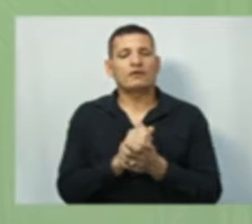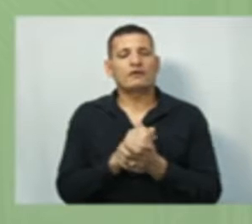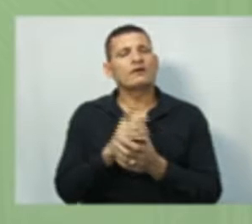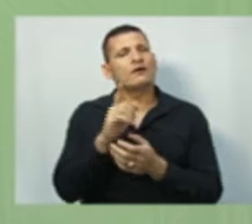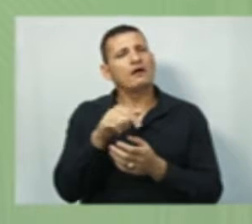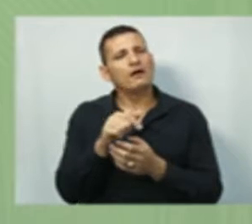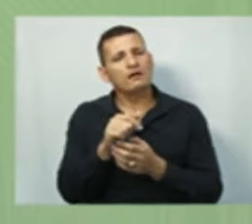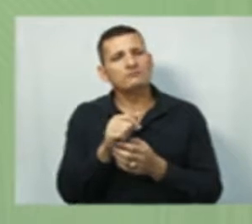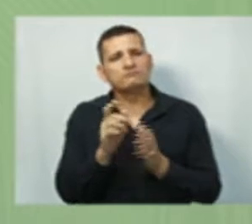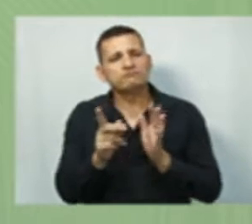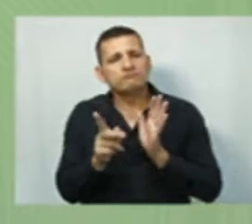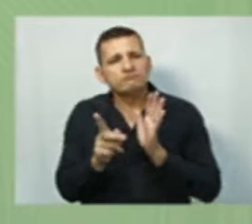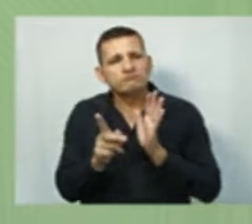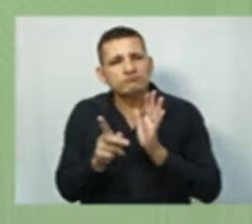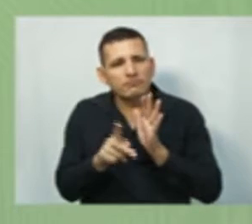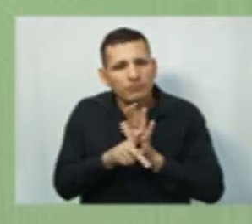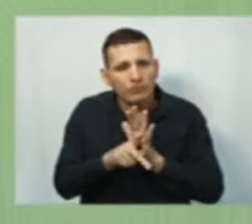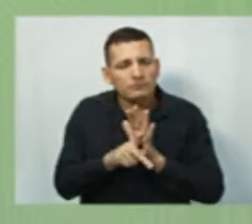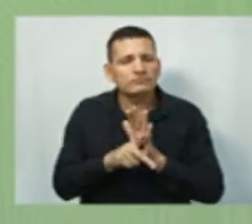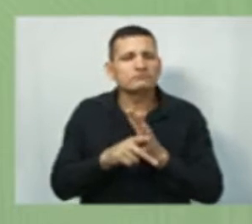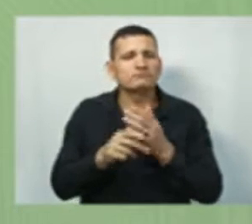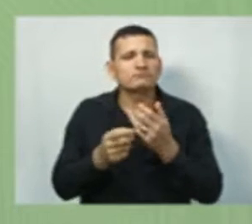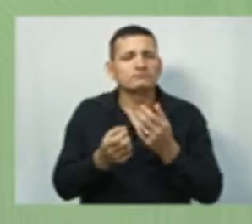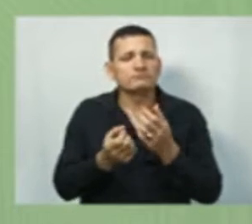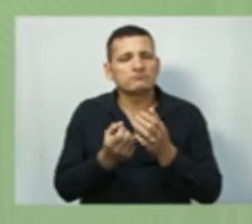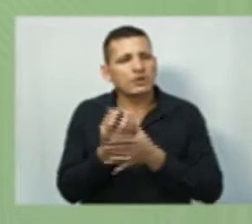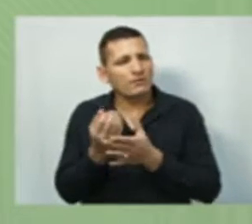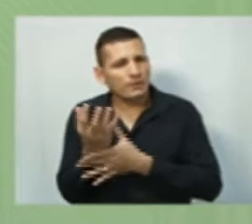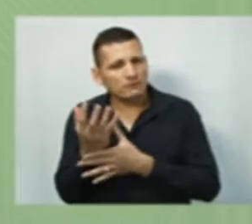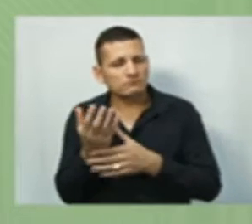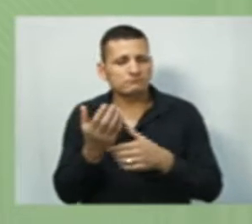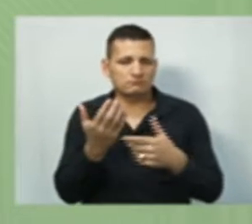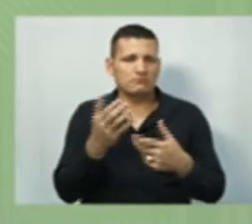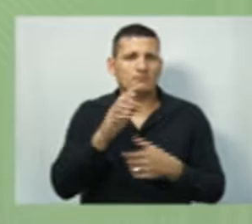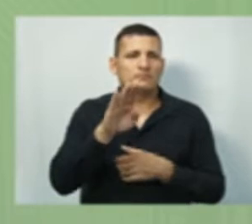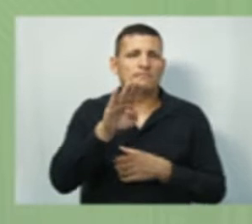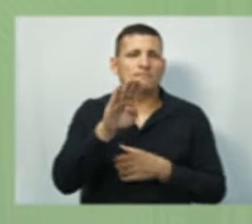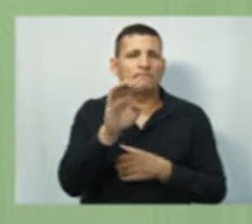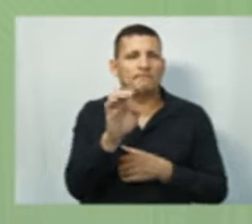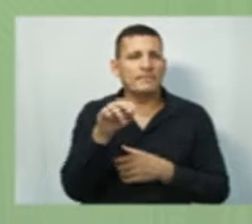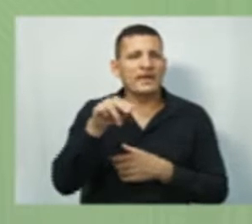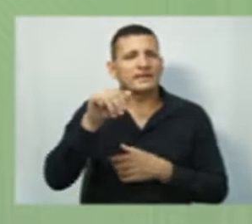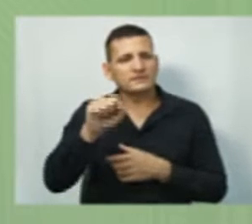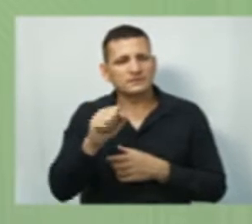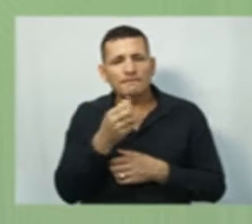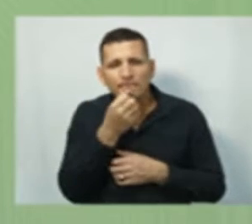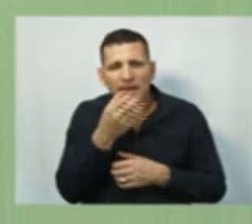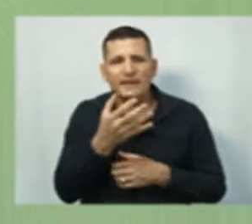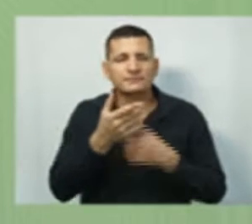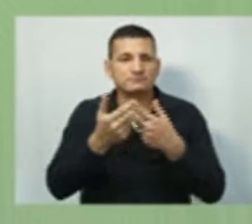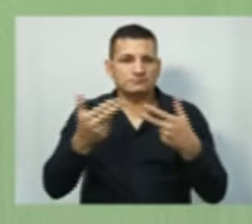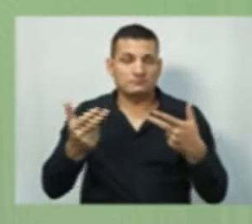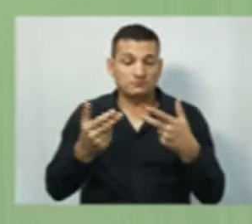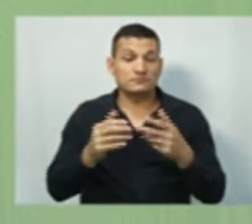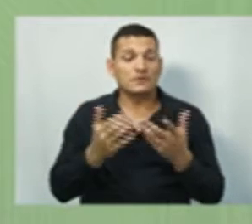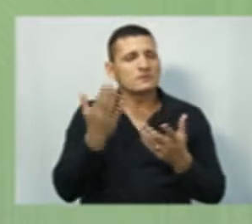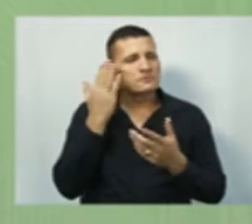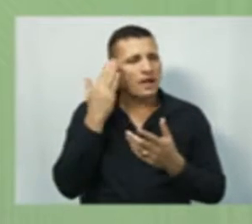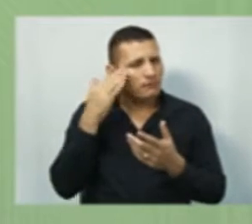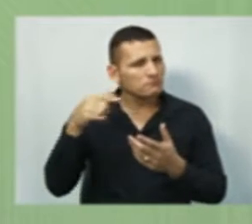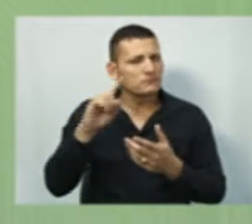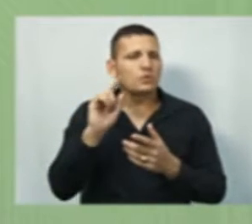para a satisfação das necessidades humanas. A gente sabe que as necessidades humanas são satisfeitas não somente por